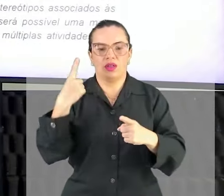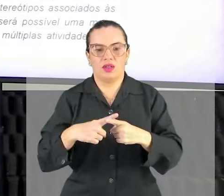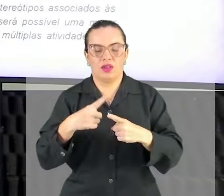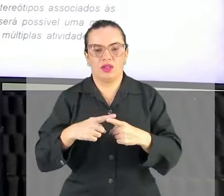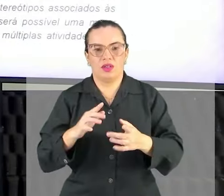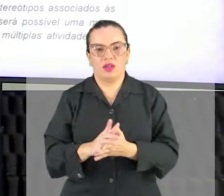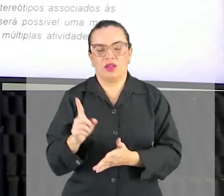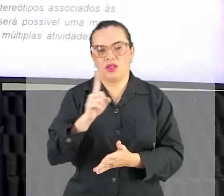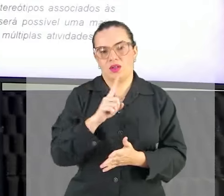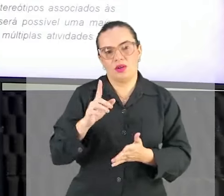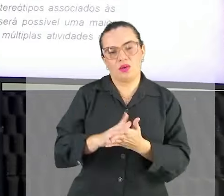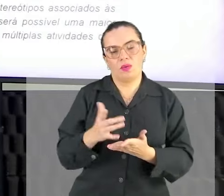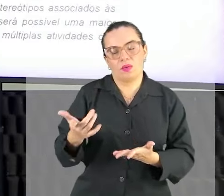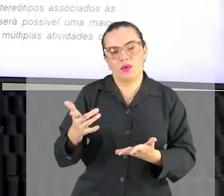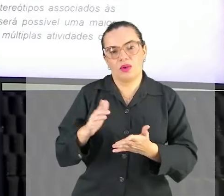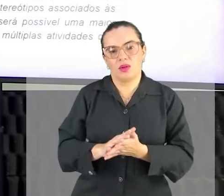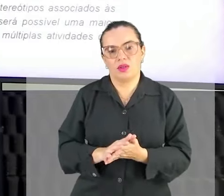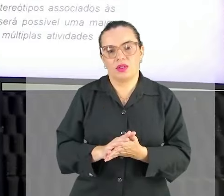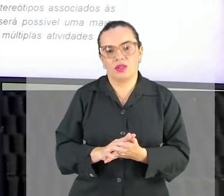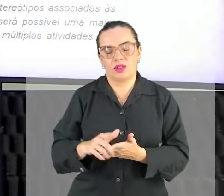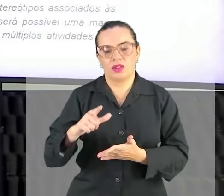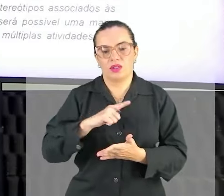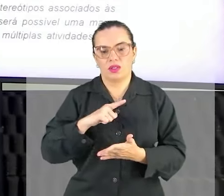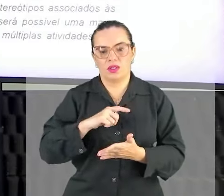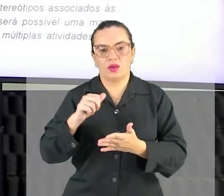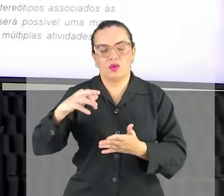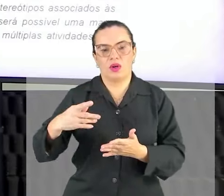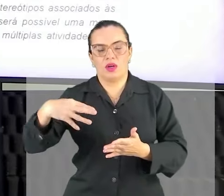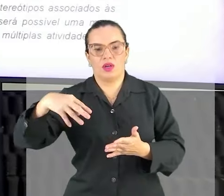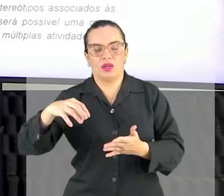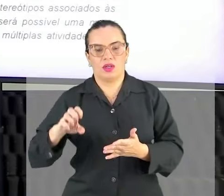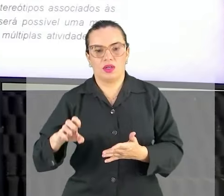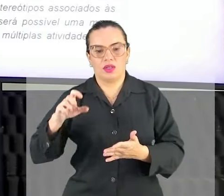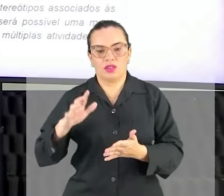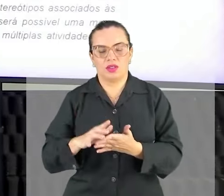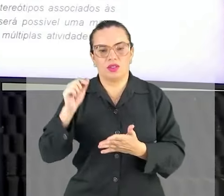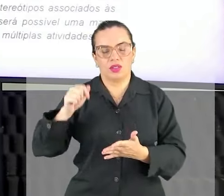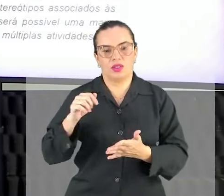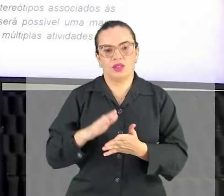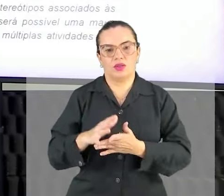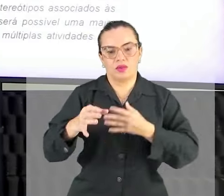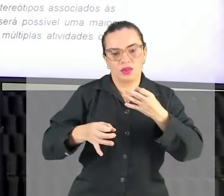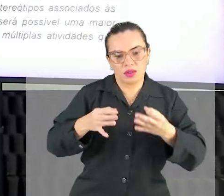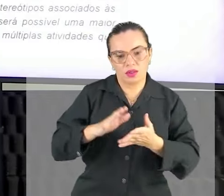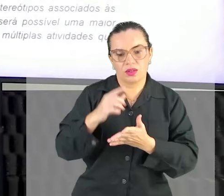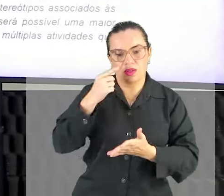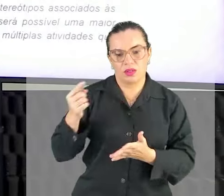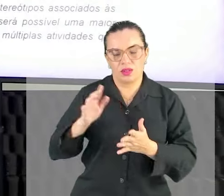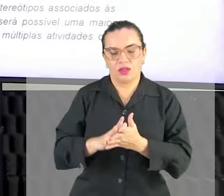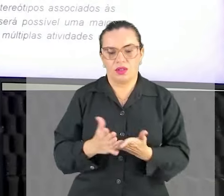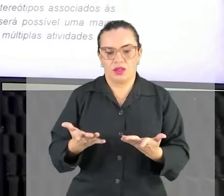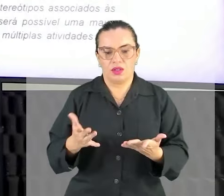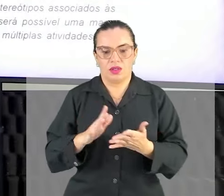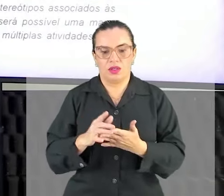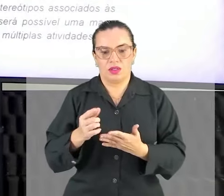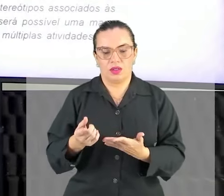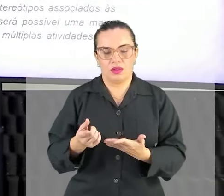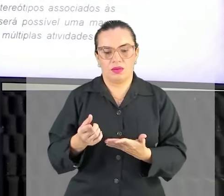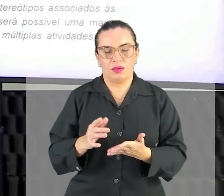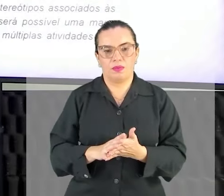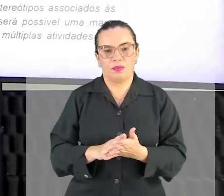a mídia não funciona se eu não tiver um agente atrás dela. Dessa forma, será possível, frase